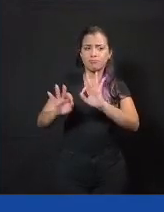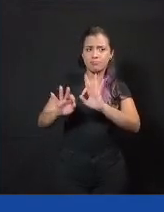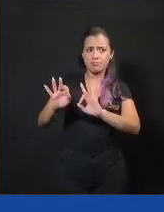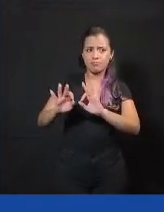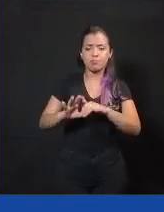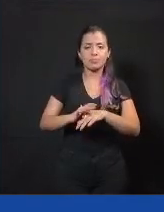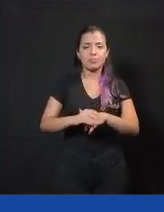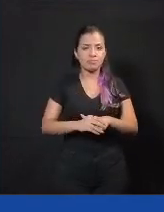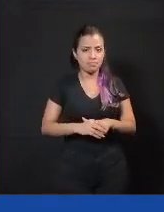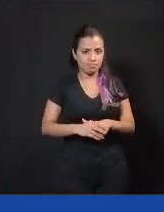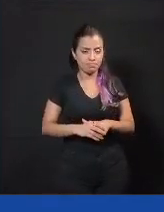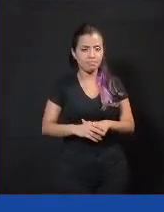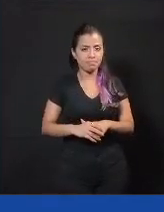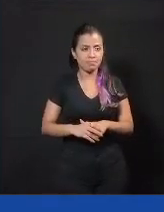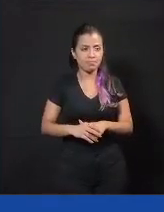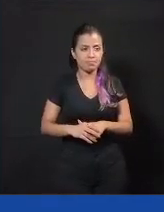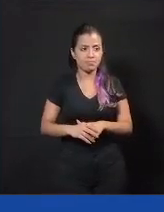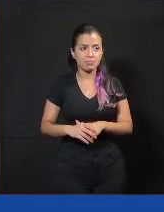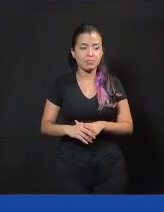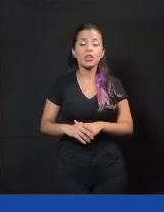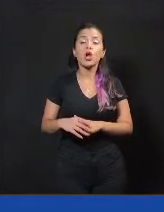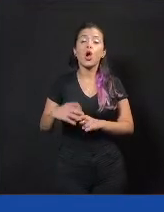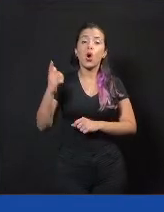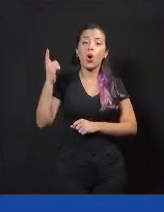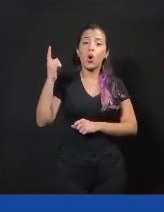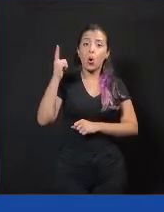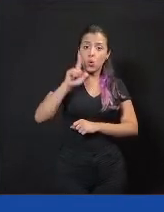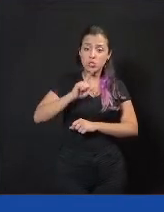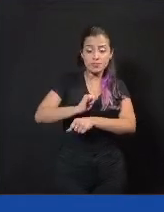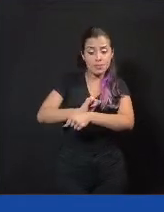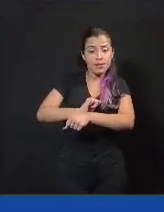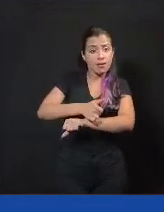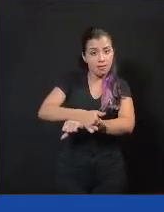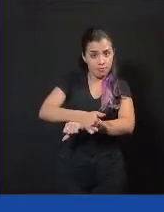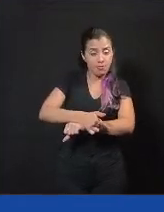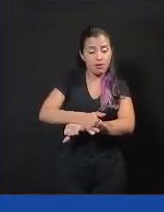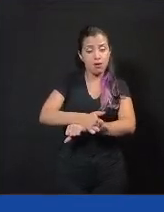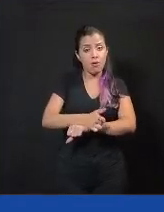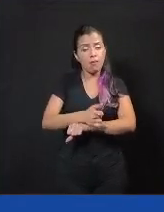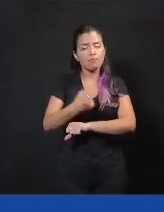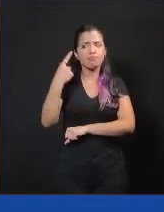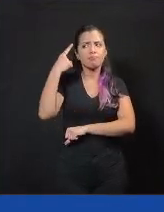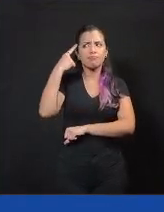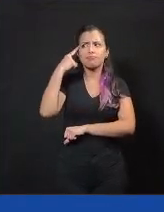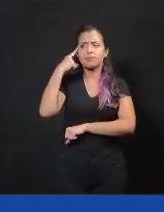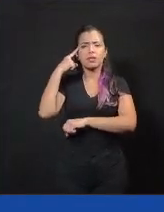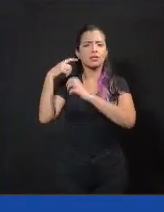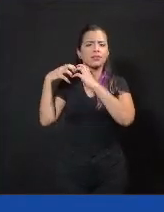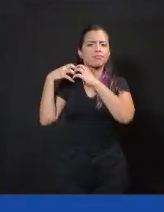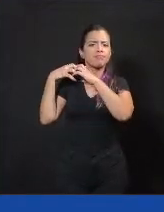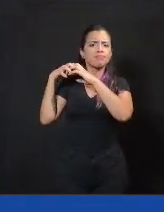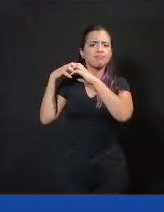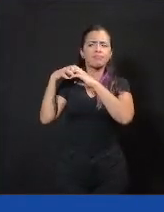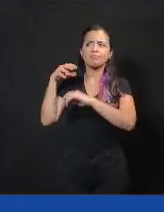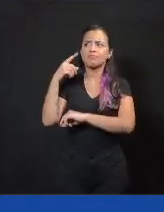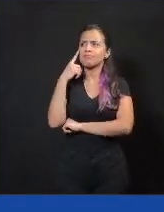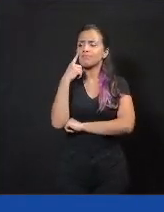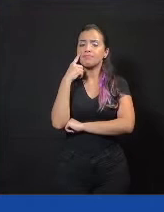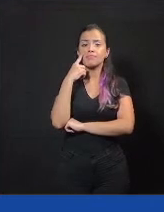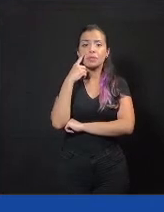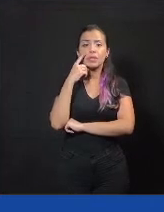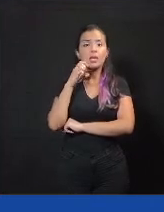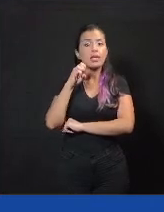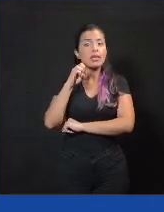que concebiam como seria esse mundo sem escravidão, pensaram em acabar com o